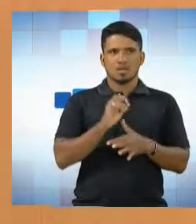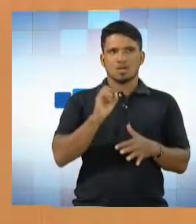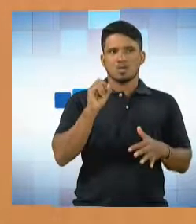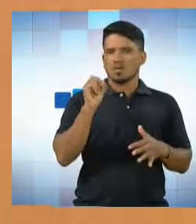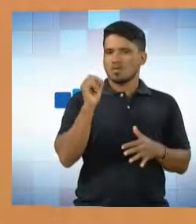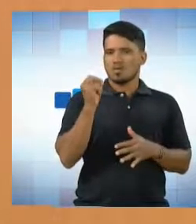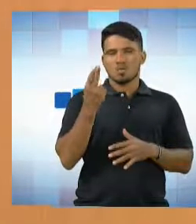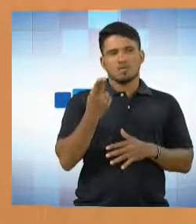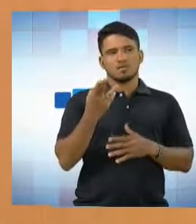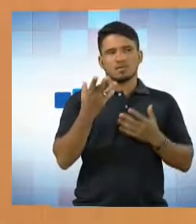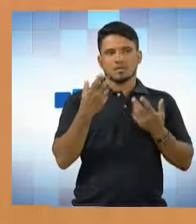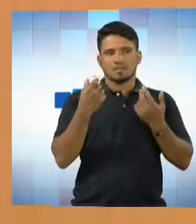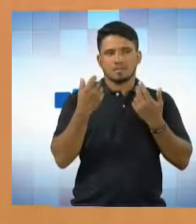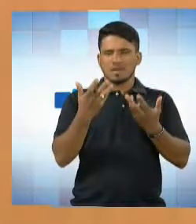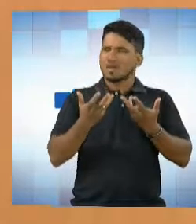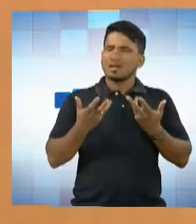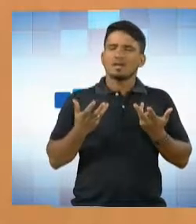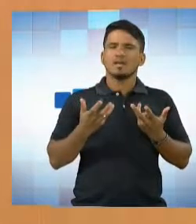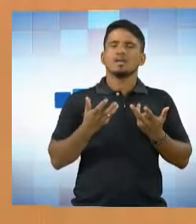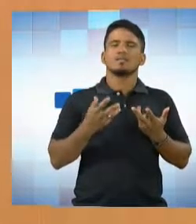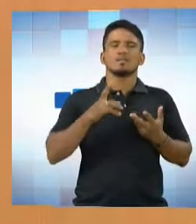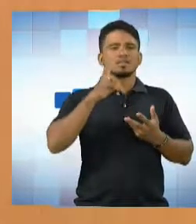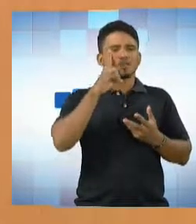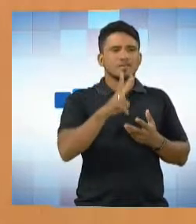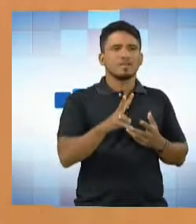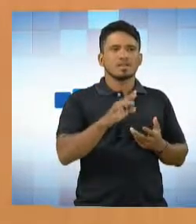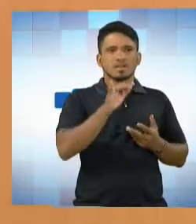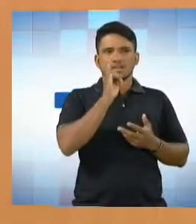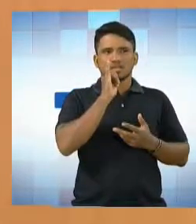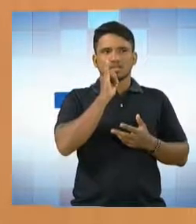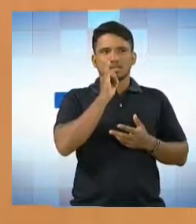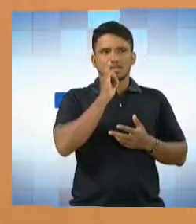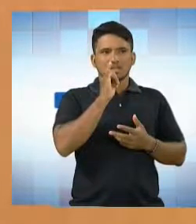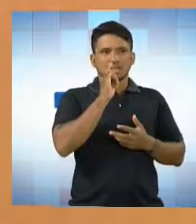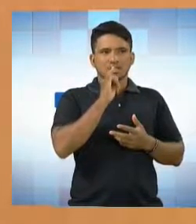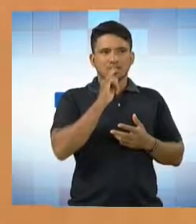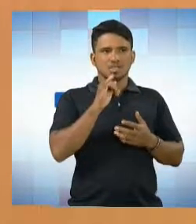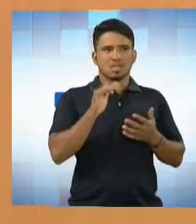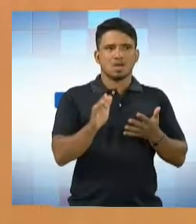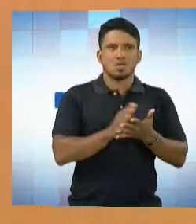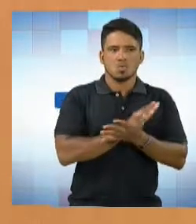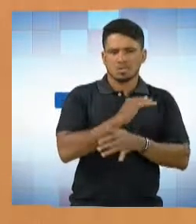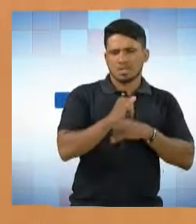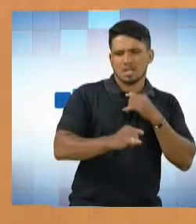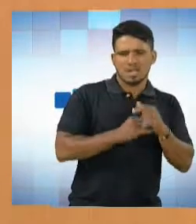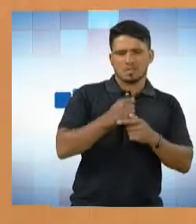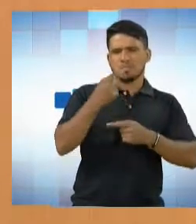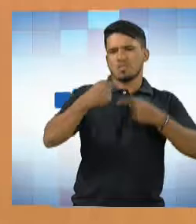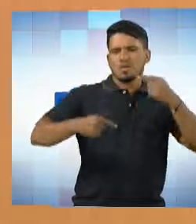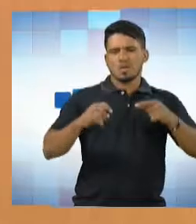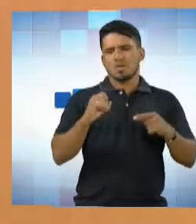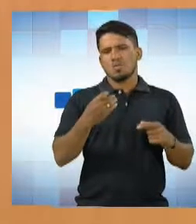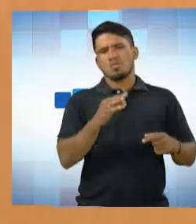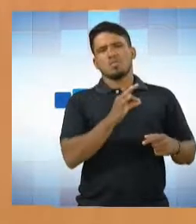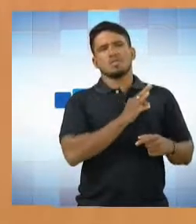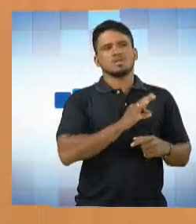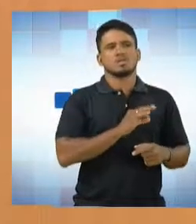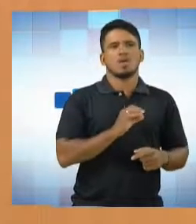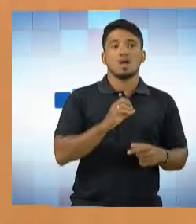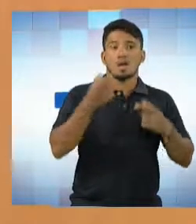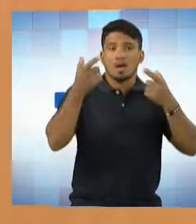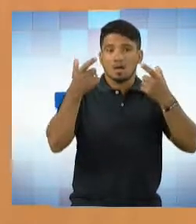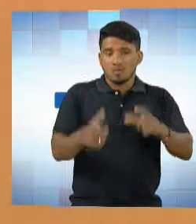você prefere tá vendo, por exemplo, as páginas políticas, policiais,